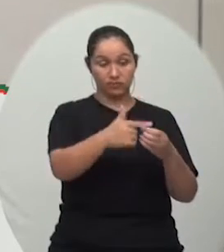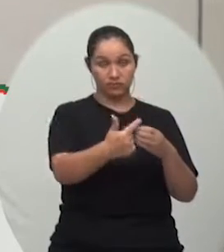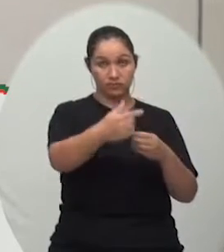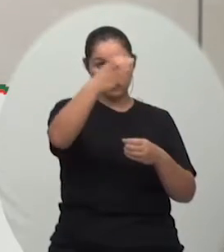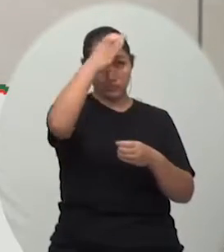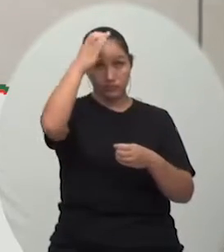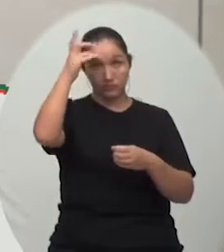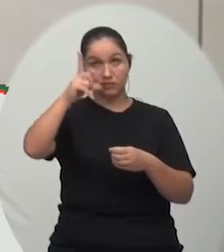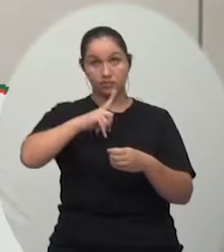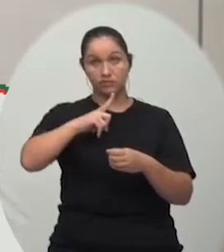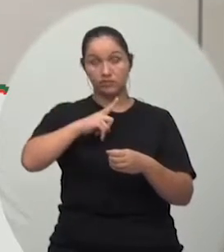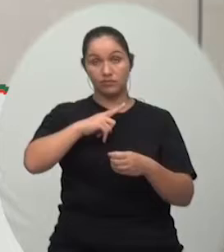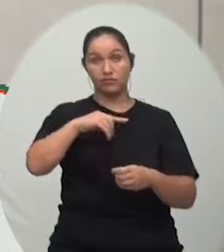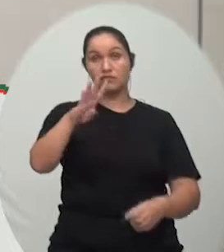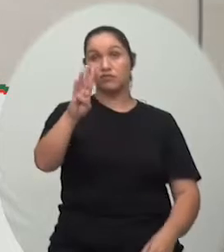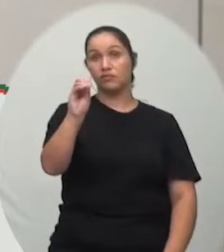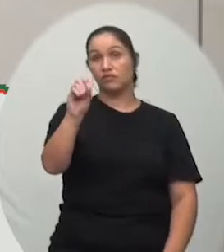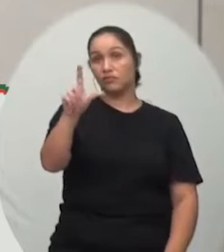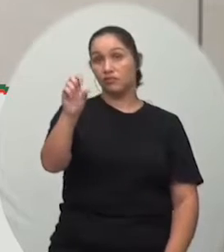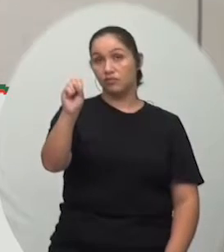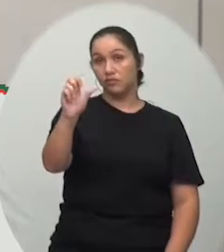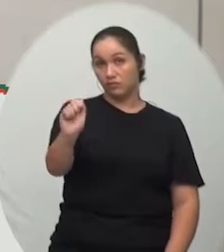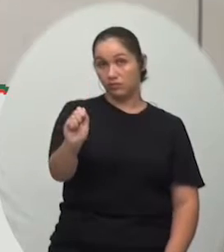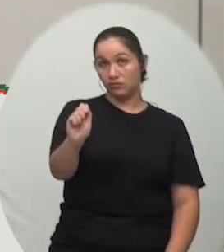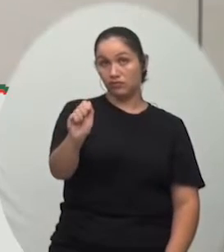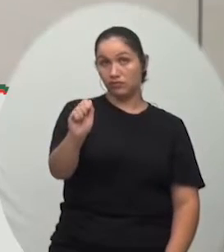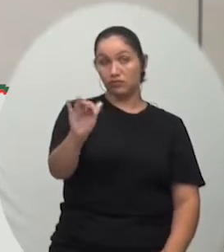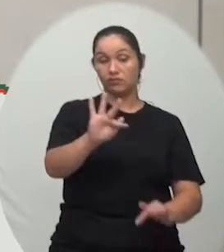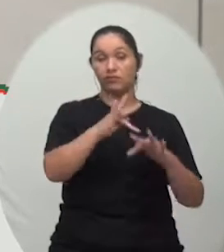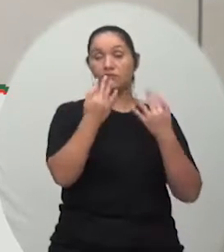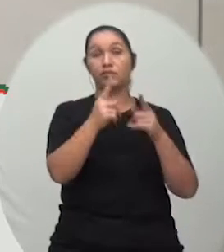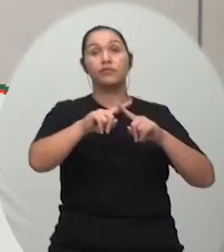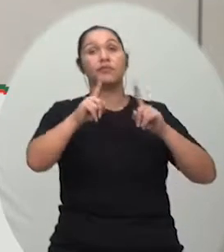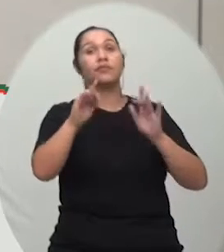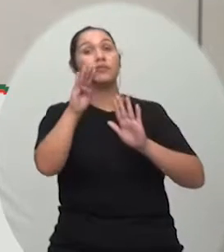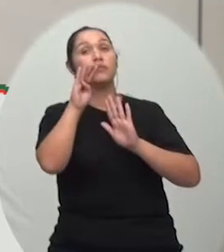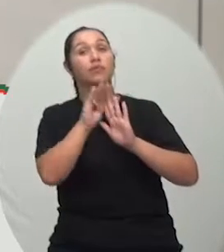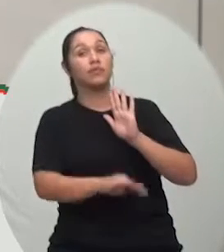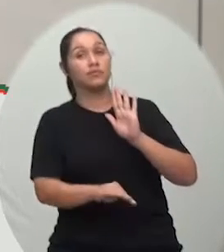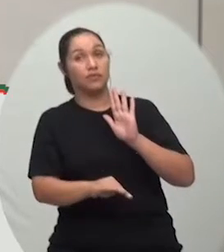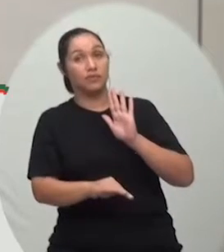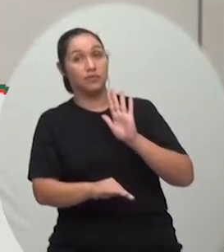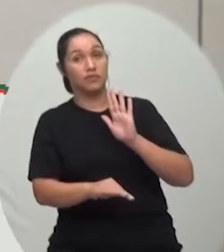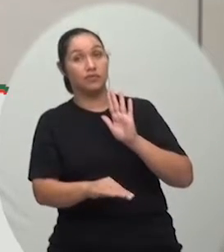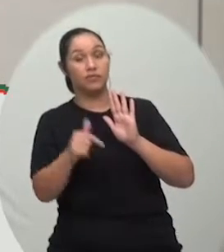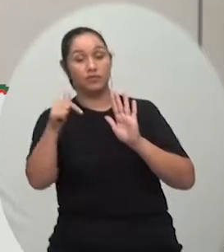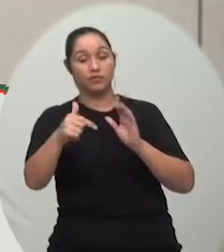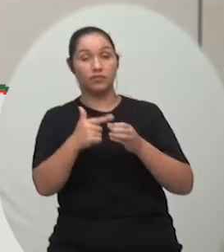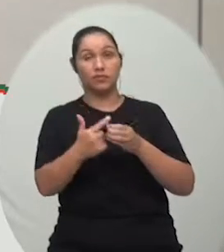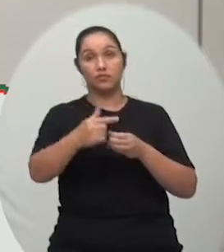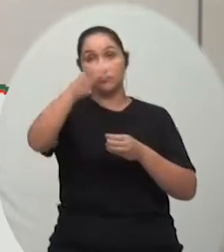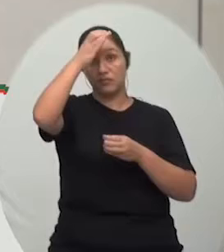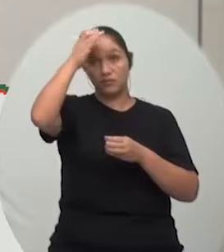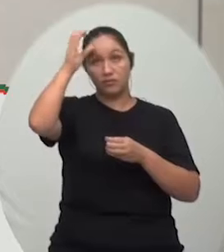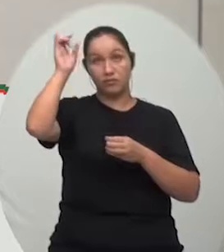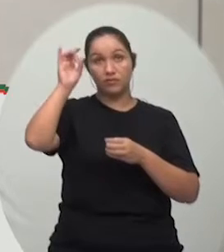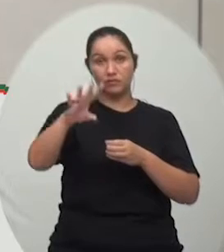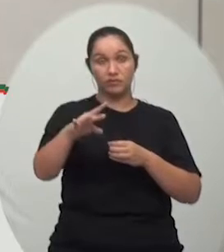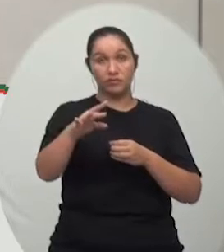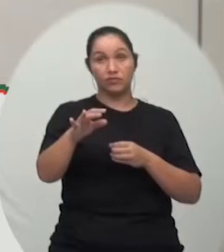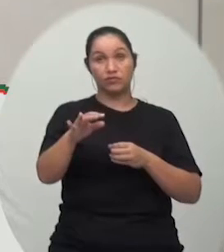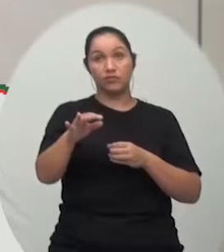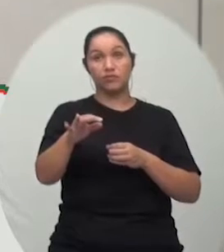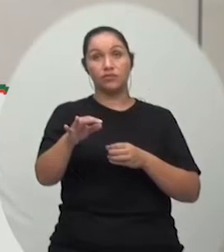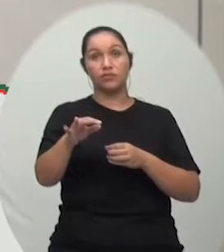Bolsa Família, certo? Porém, esse programa de complemento de renda é para aquelas famílias